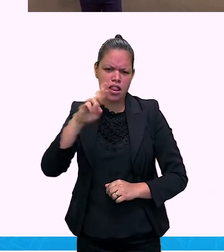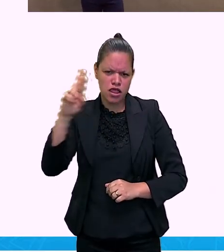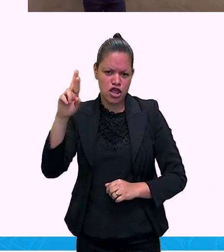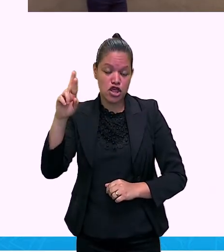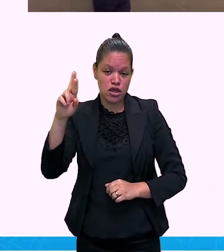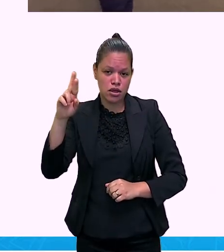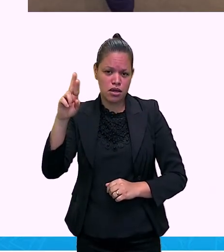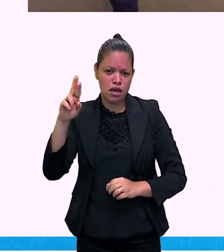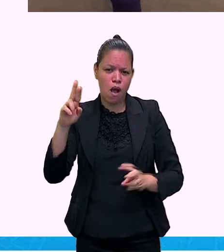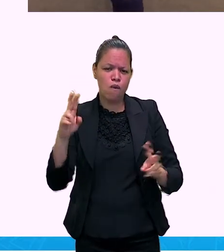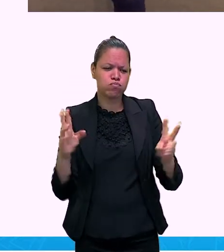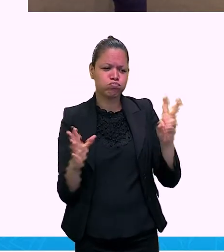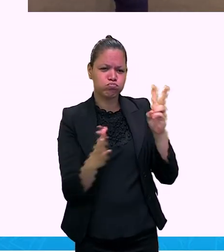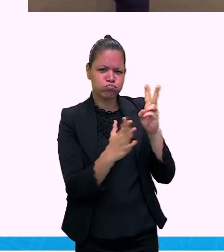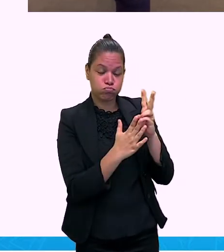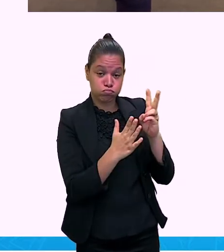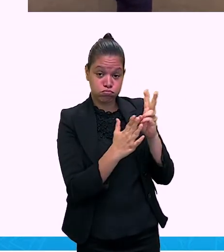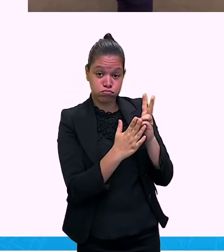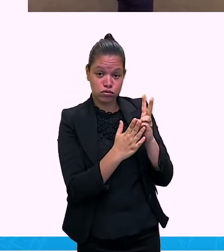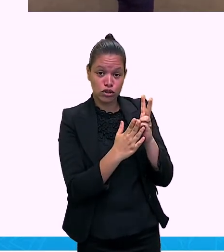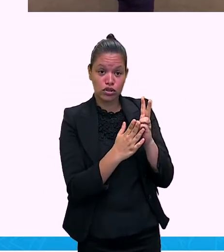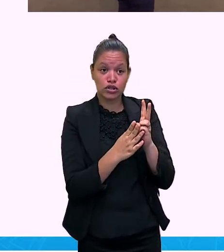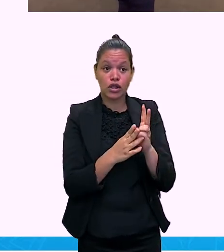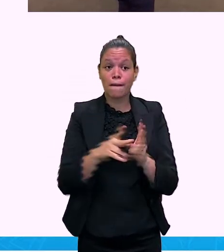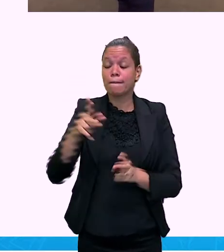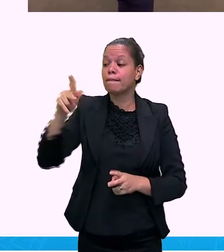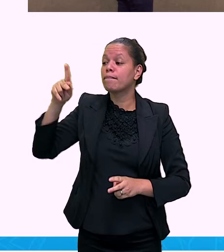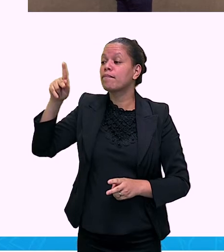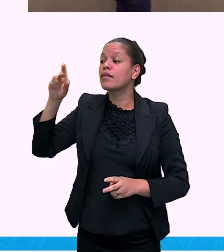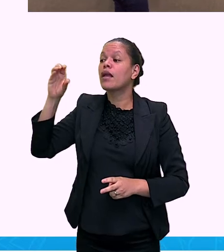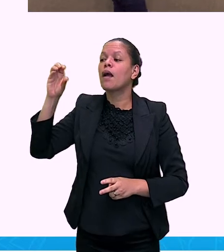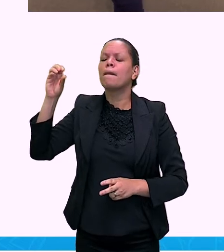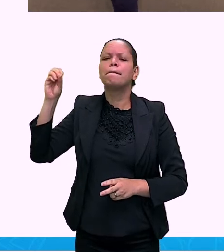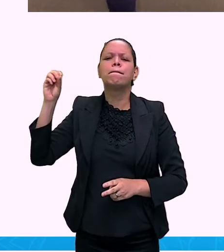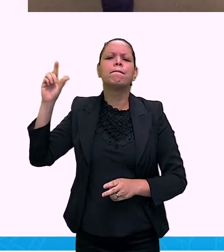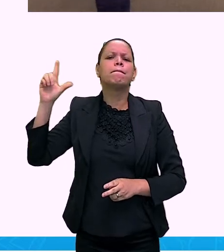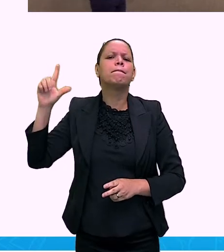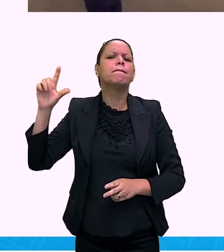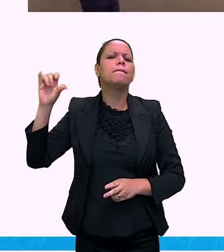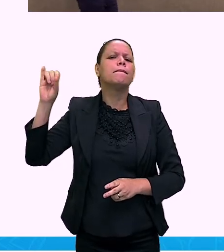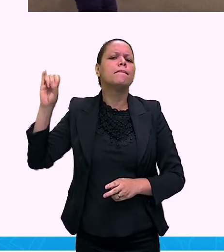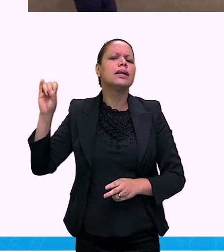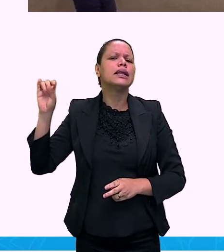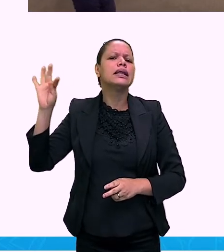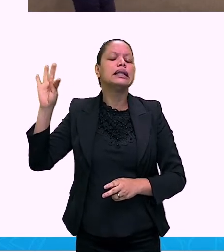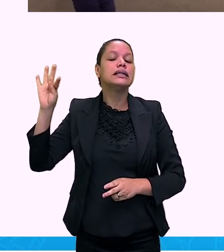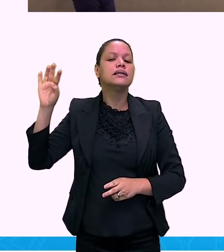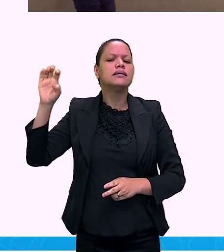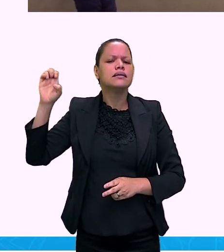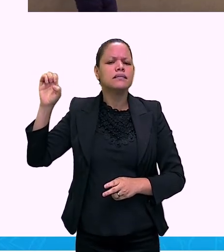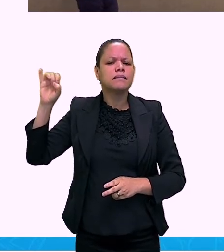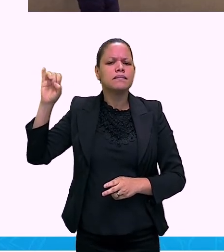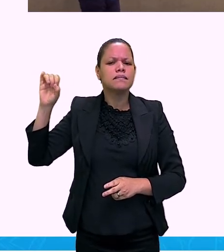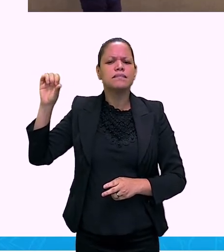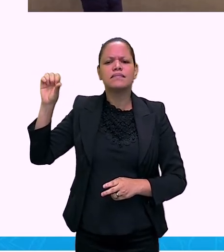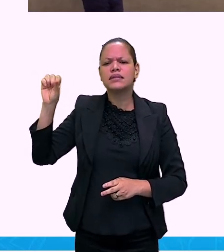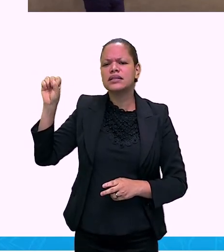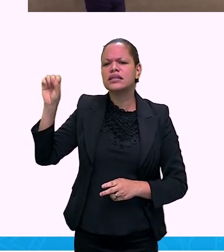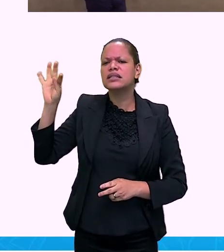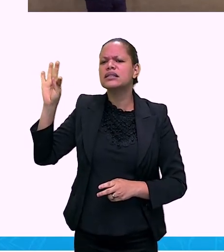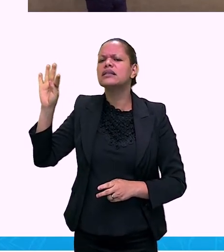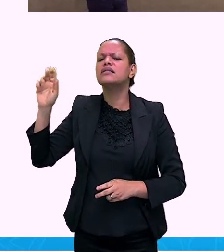era politeísta. O que seria essa religião politeísta? Ela é baseada em crenças em espíritos